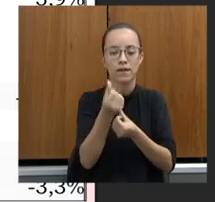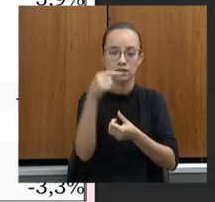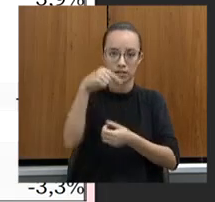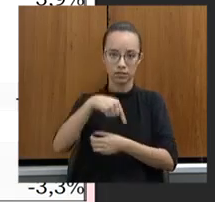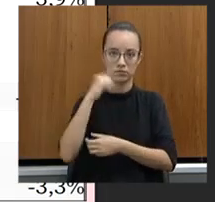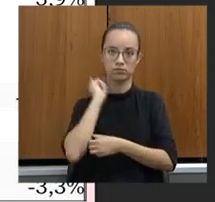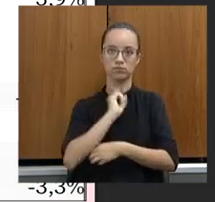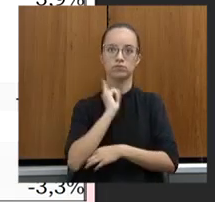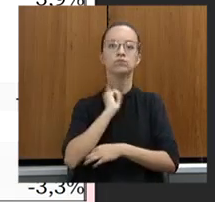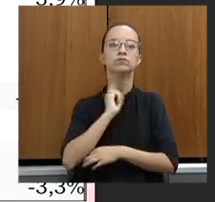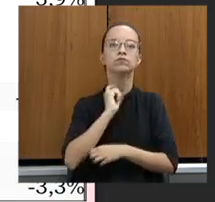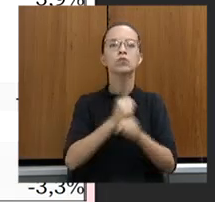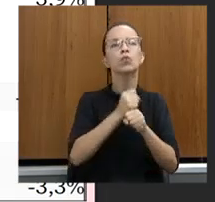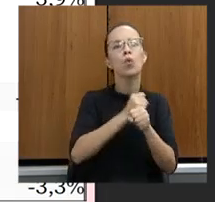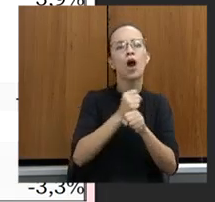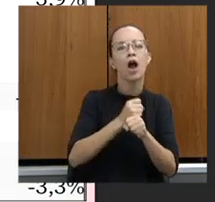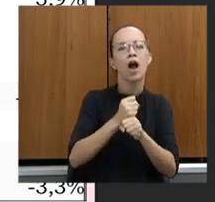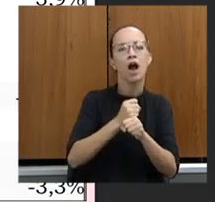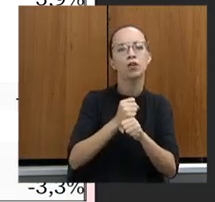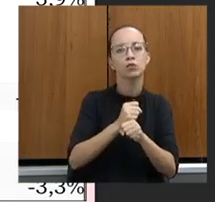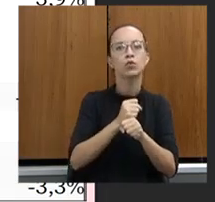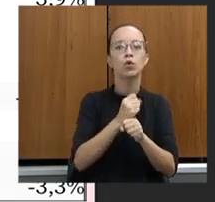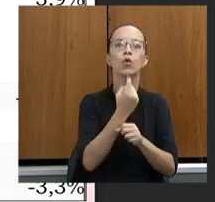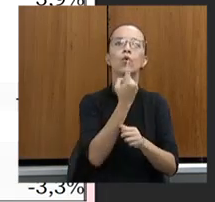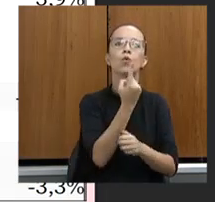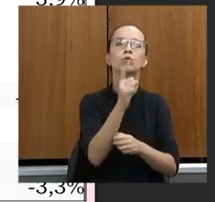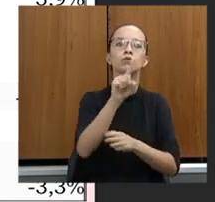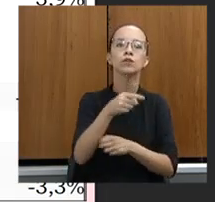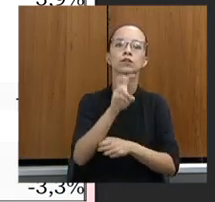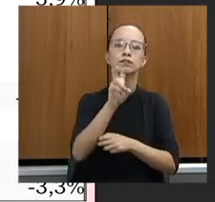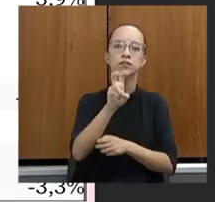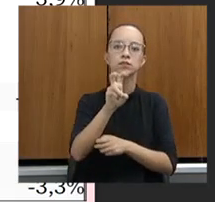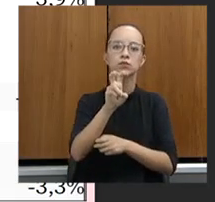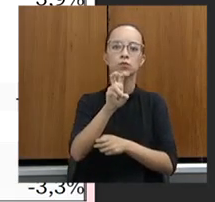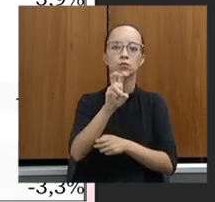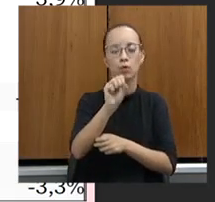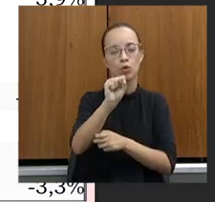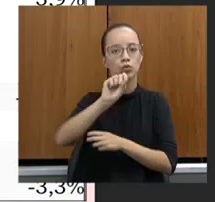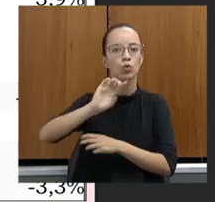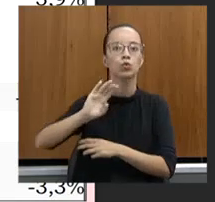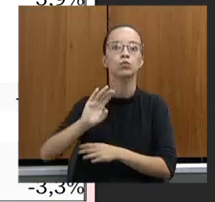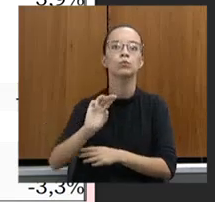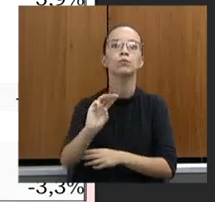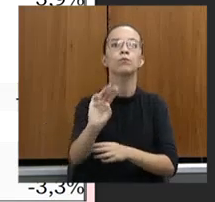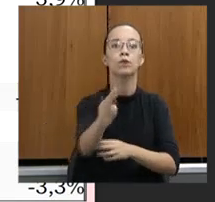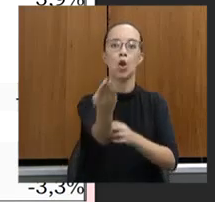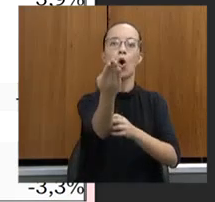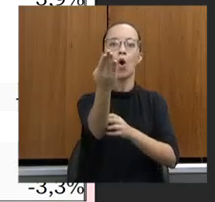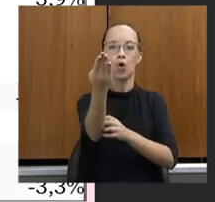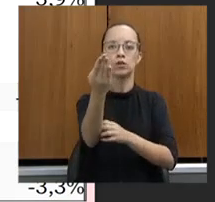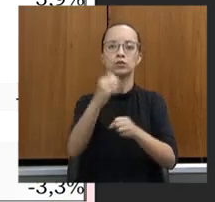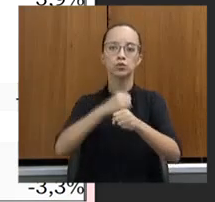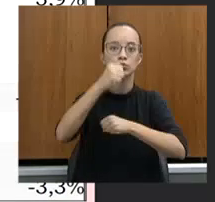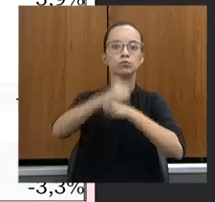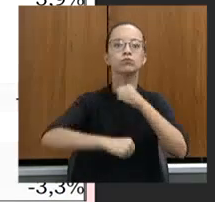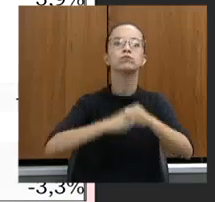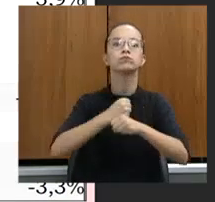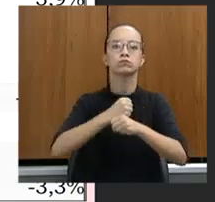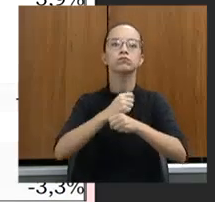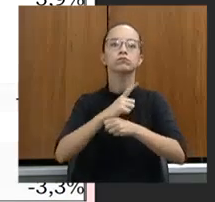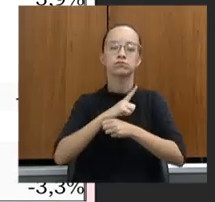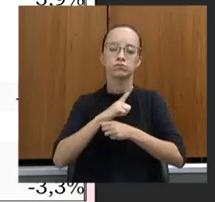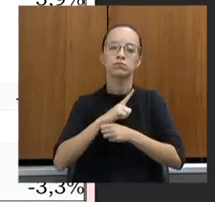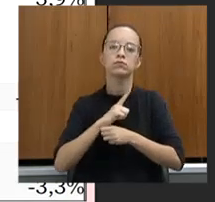é este ano na casa 5.8 bilhões o ano que vem na casa de 11,7 bilhões de reais em função